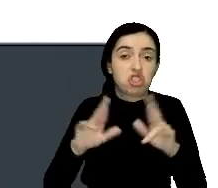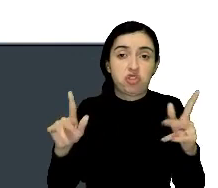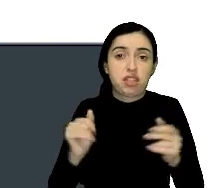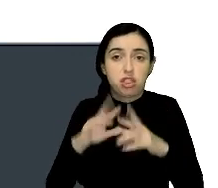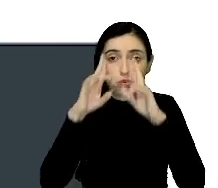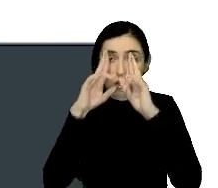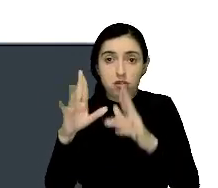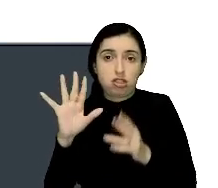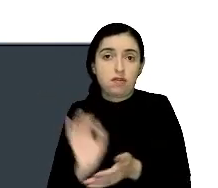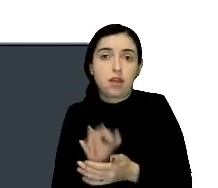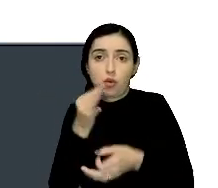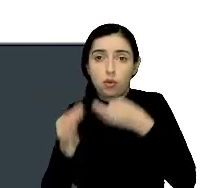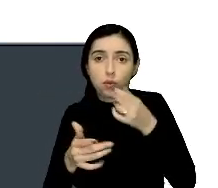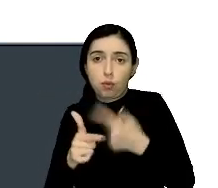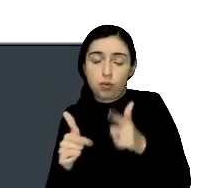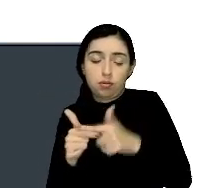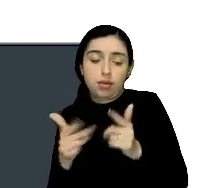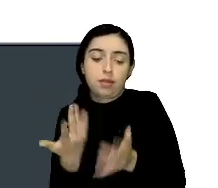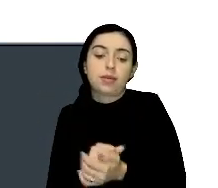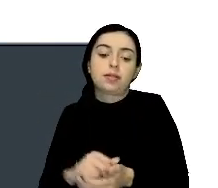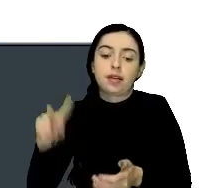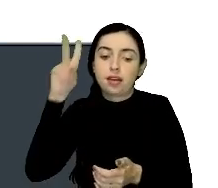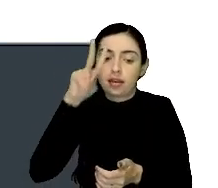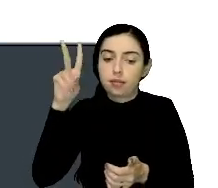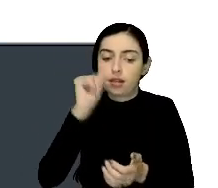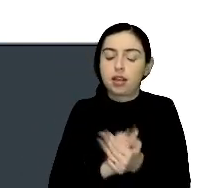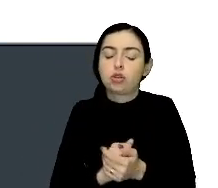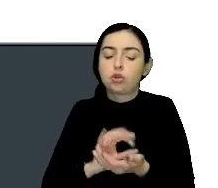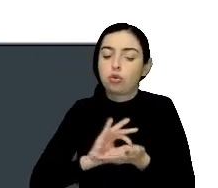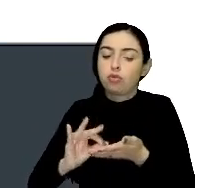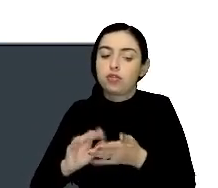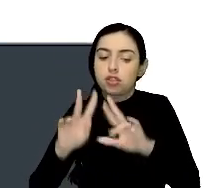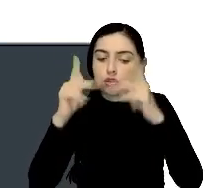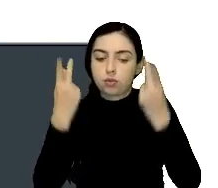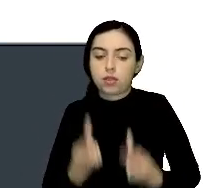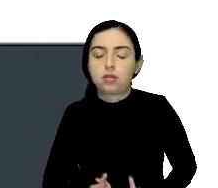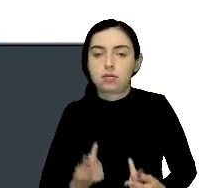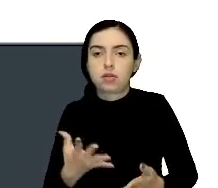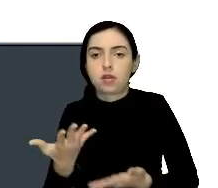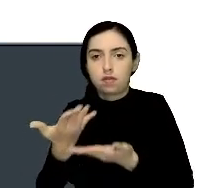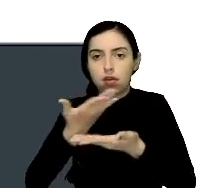questão. Lembrando que o visto humanitário foi criado para acolher os